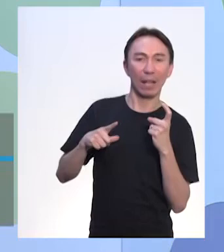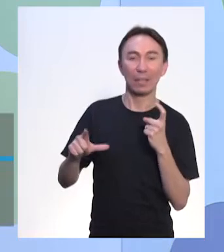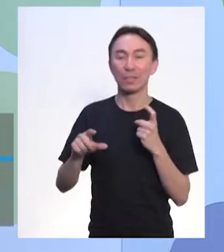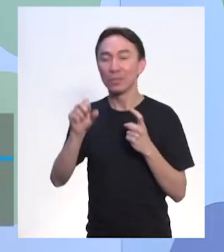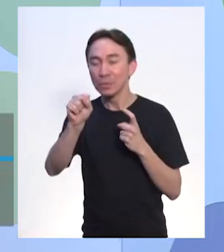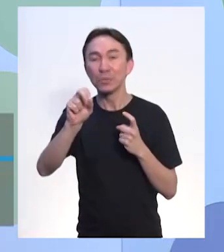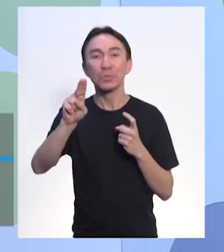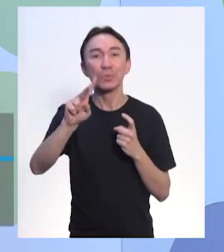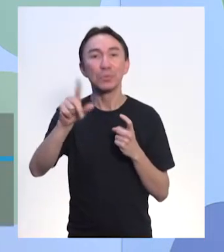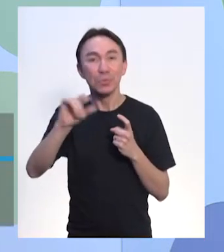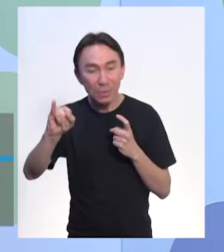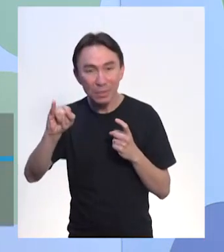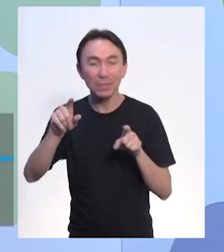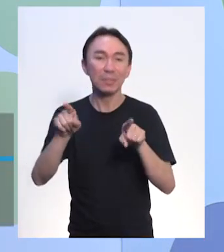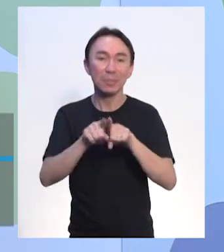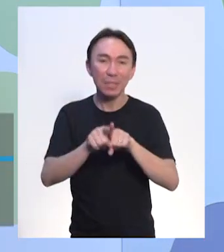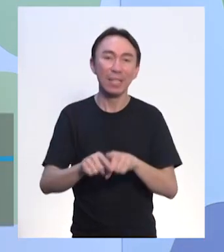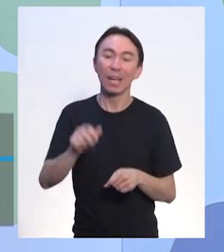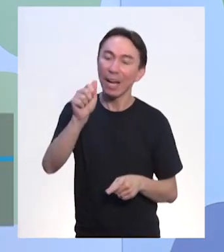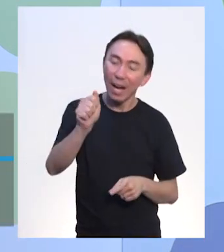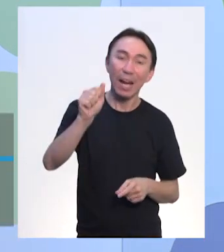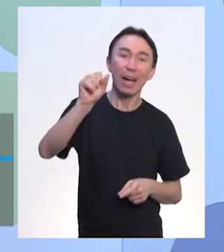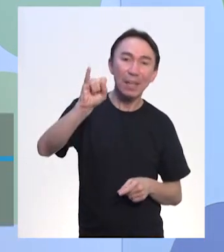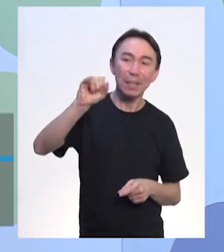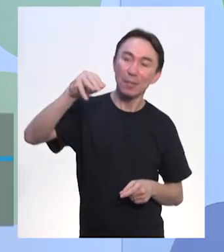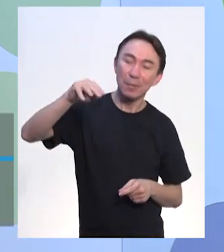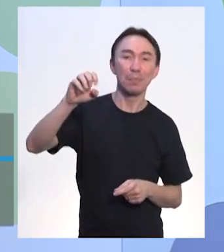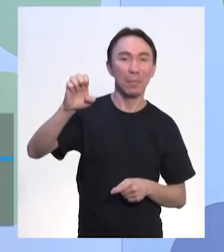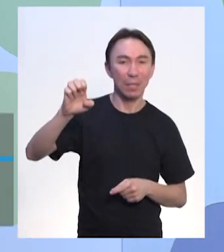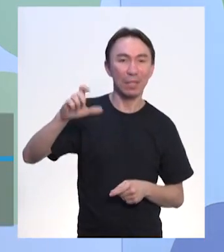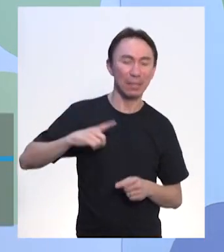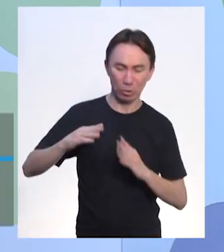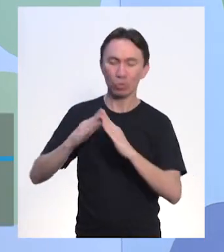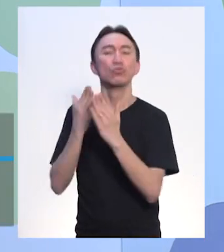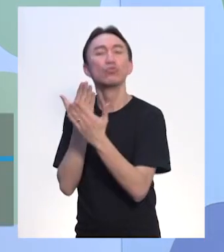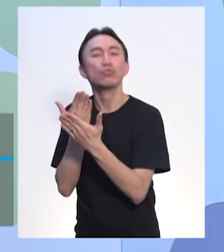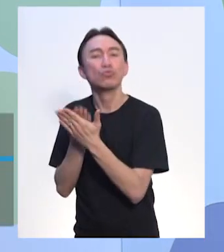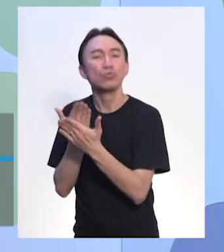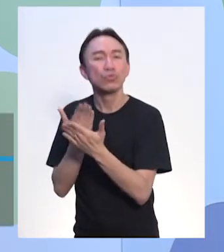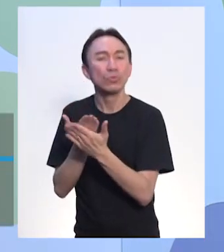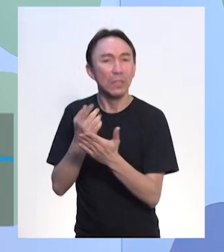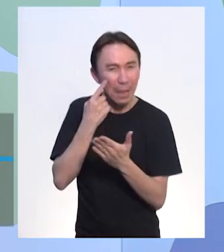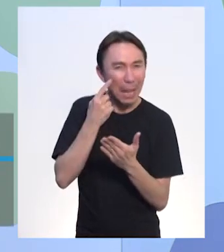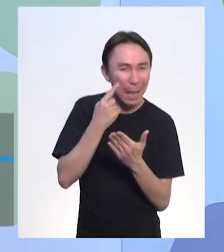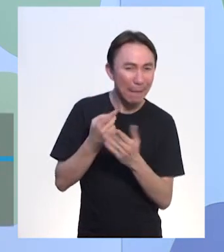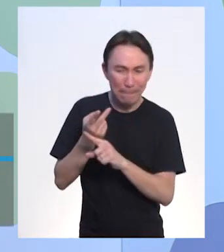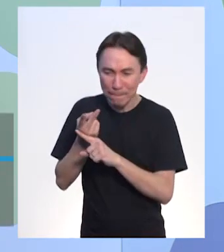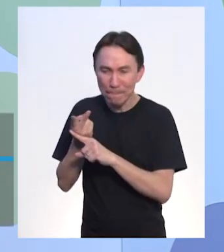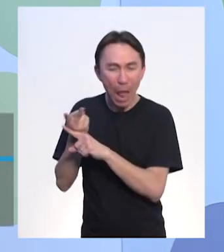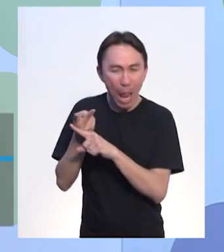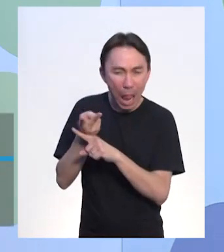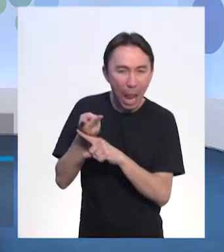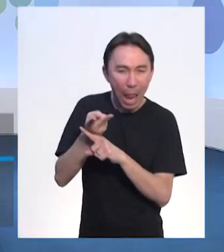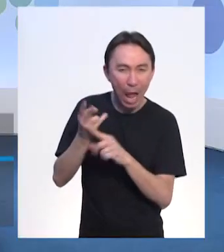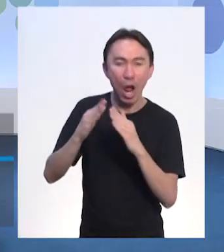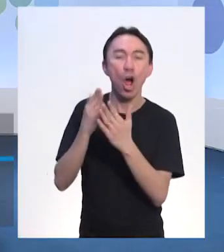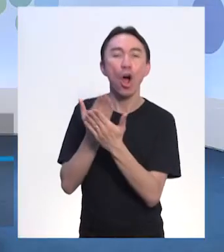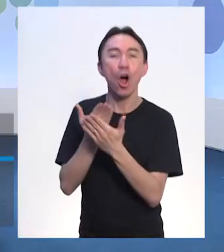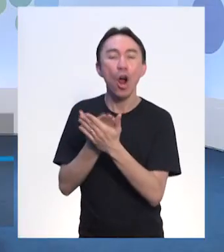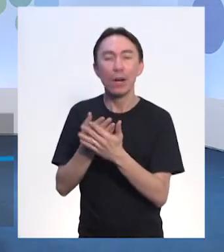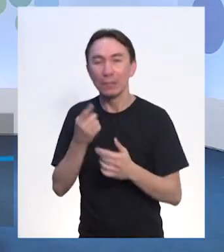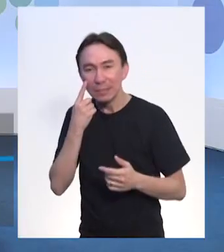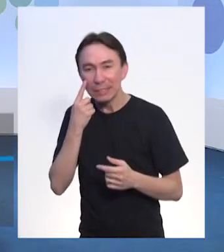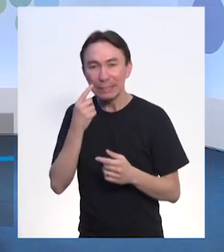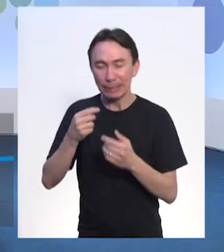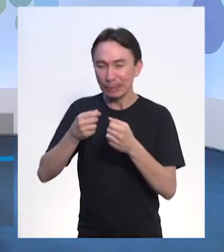e a Aimee, eu tenho a escola delas aqui, Mara, pra gente matar a curiosidade que a gente foi atrás, né, Mar? Vamos lá. Calma aí, que